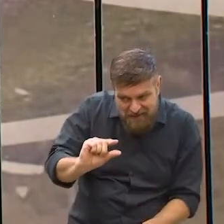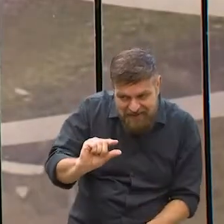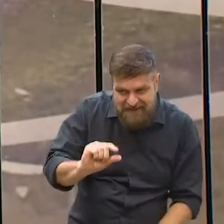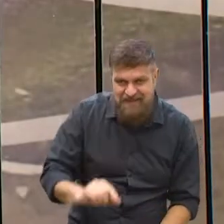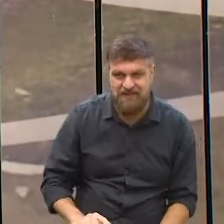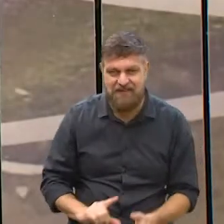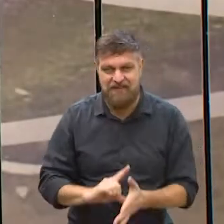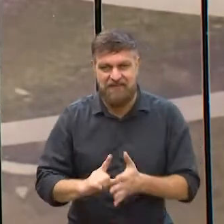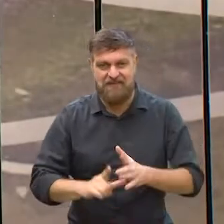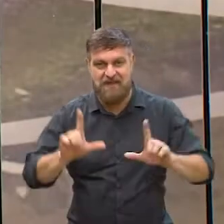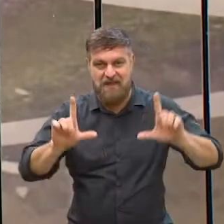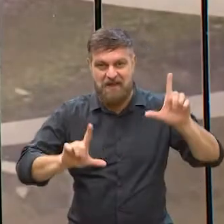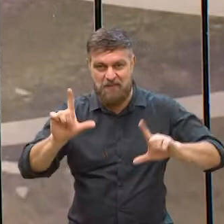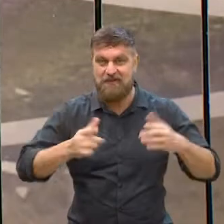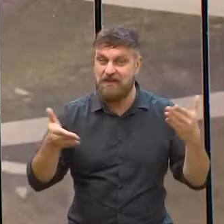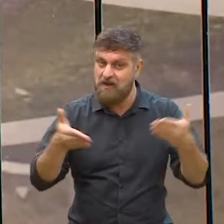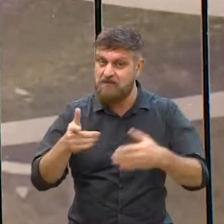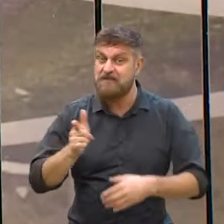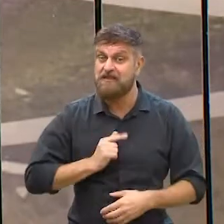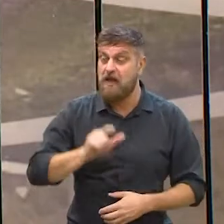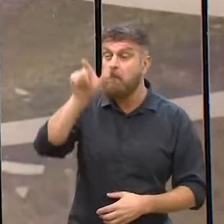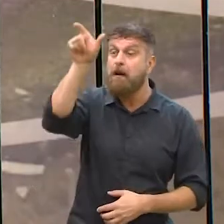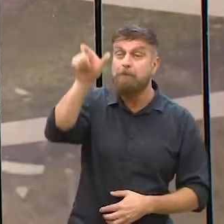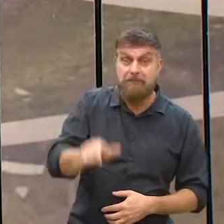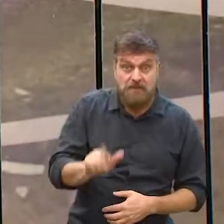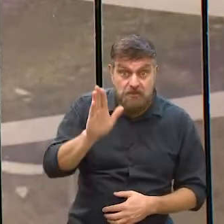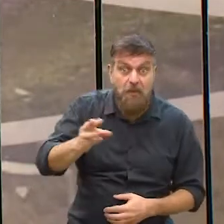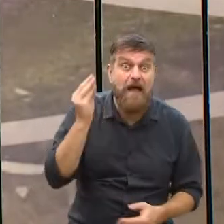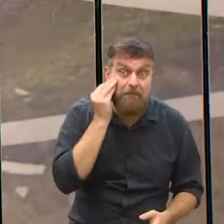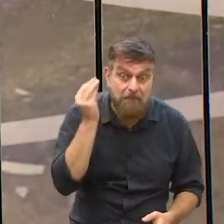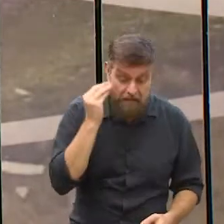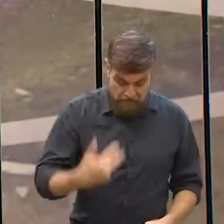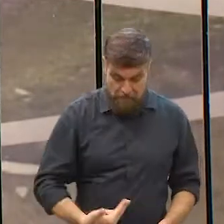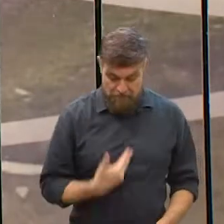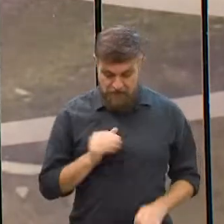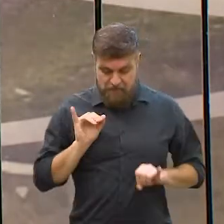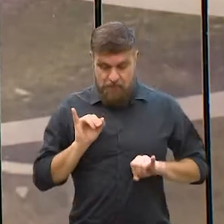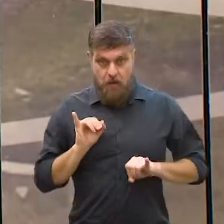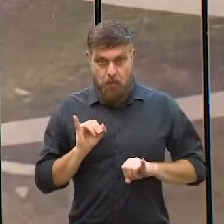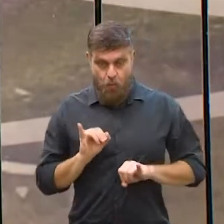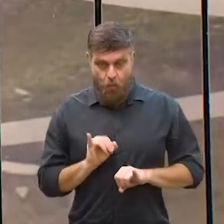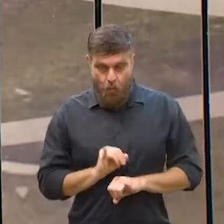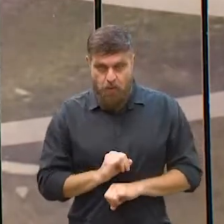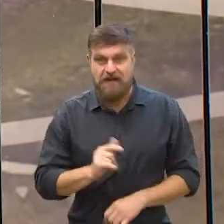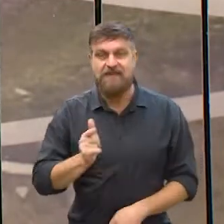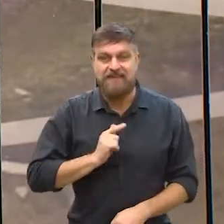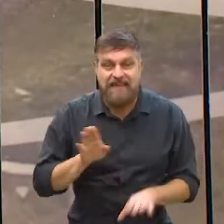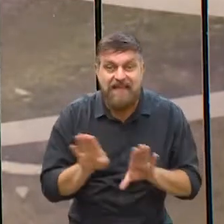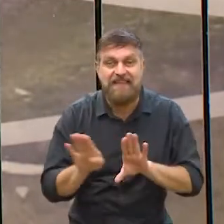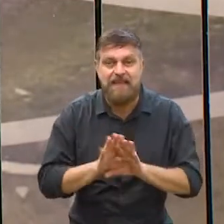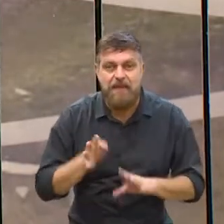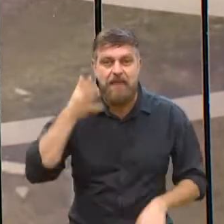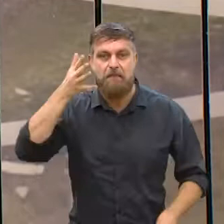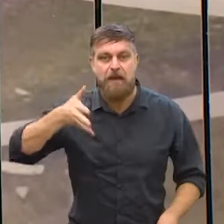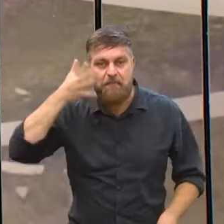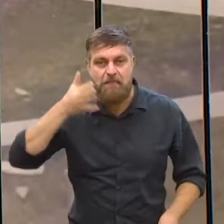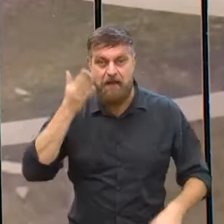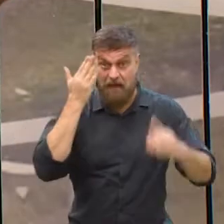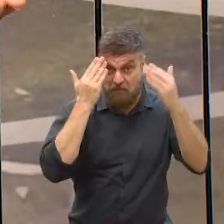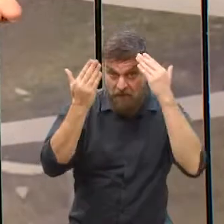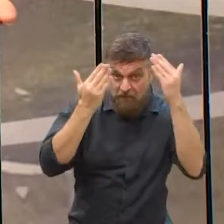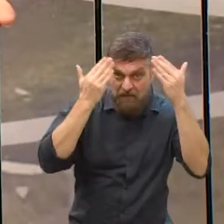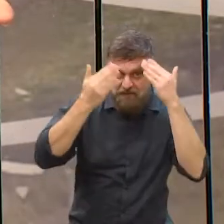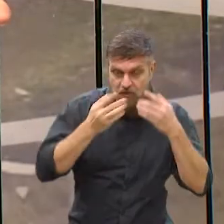porque ainda no programa nós teremos uma pessoa que fez a cirurgia bariátrica, nós teremos uma psicóloga que